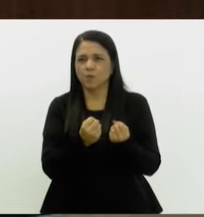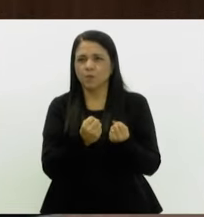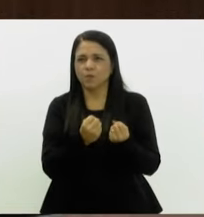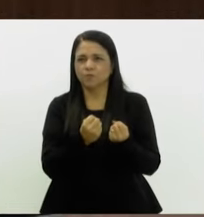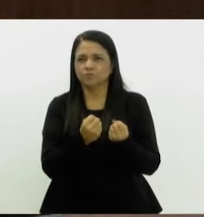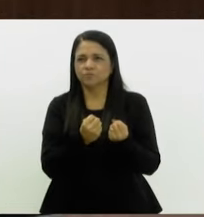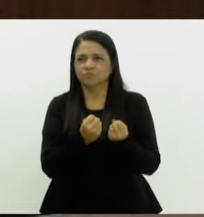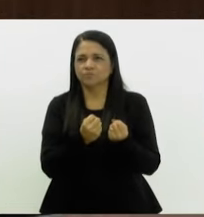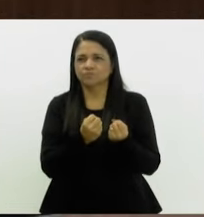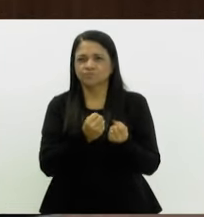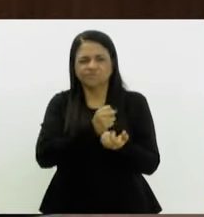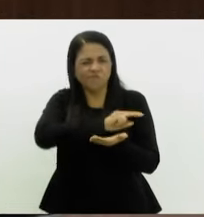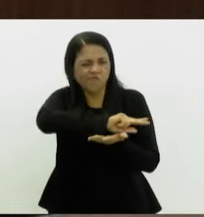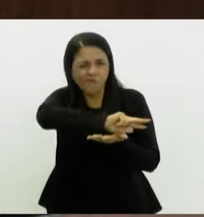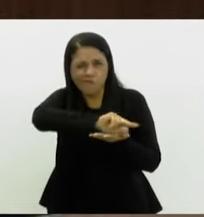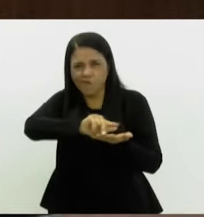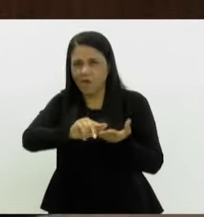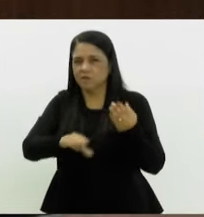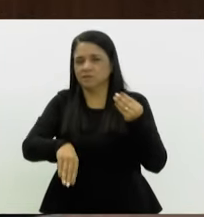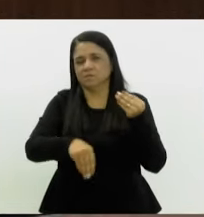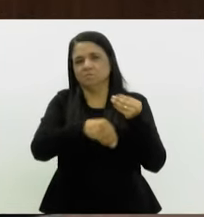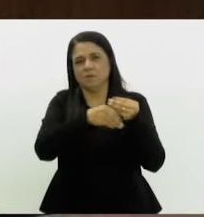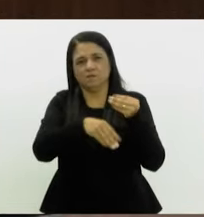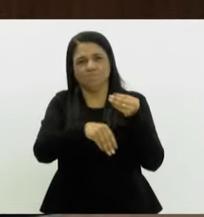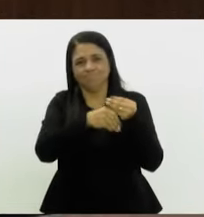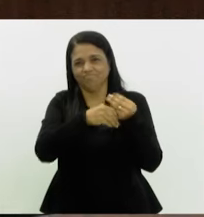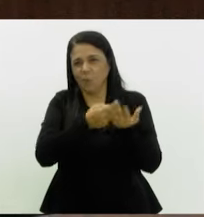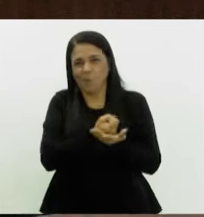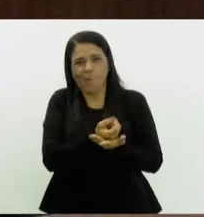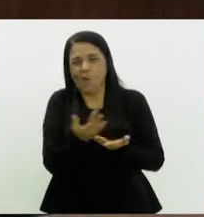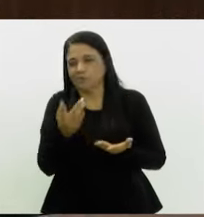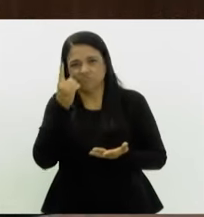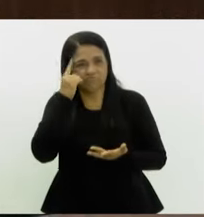um leque de emendas. Eu estou contando quantas.